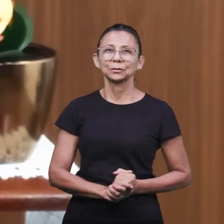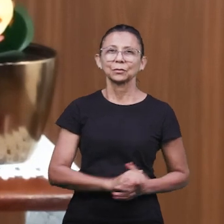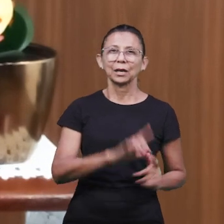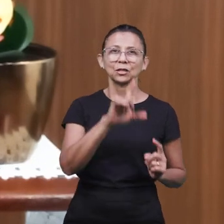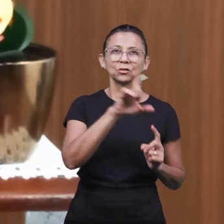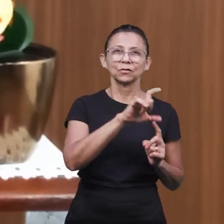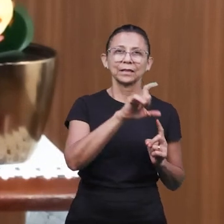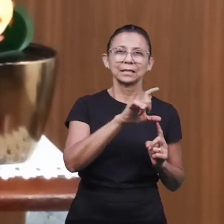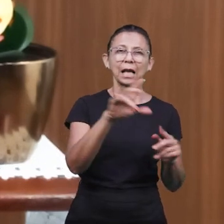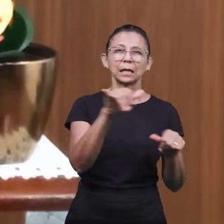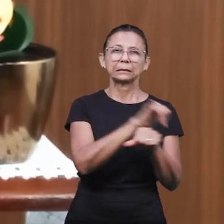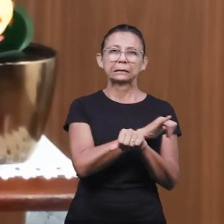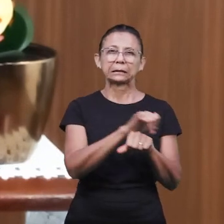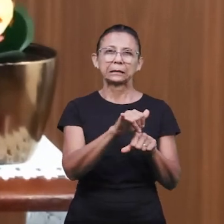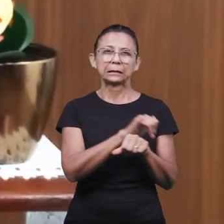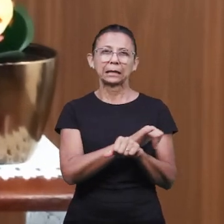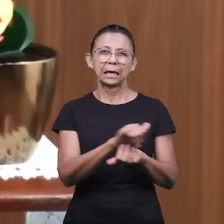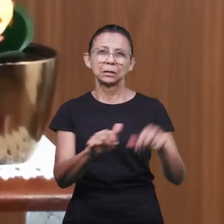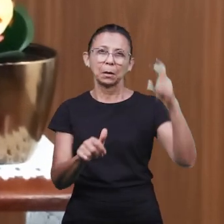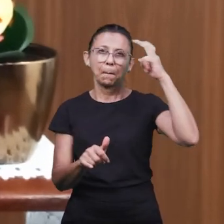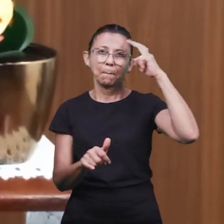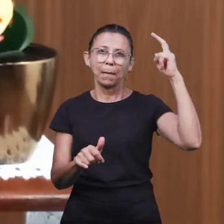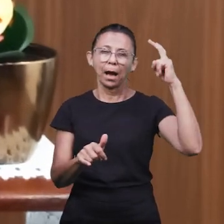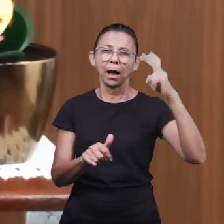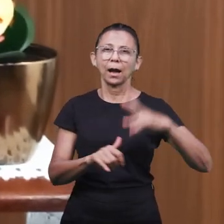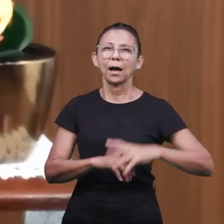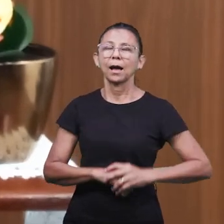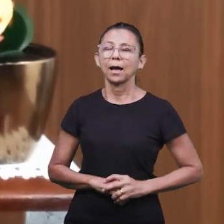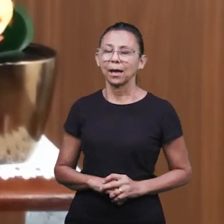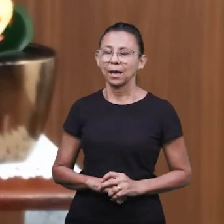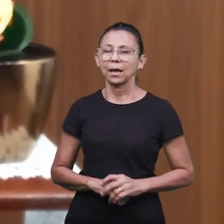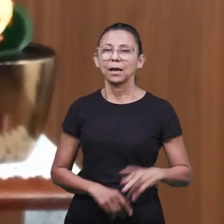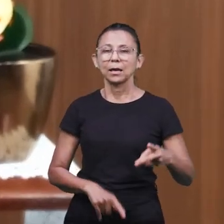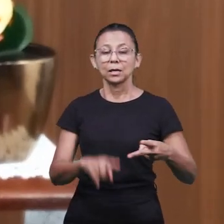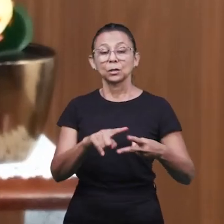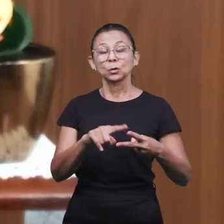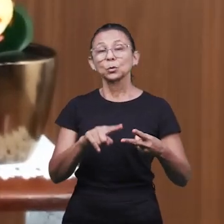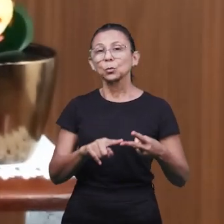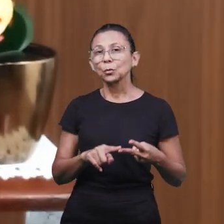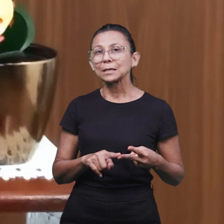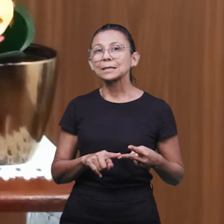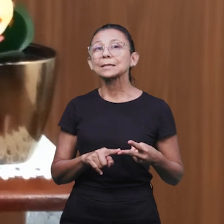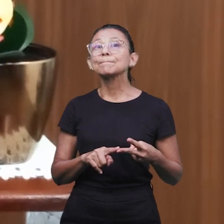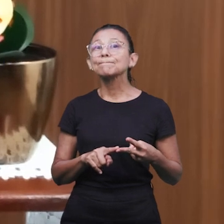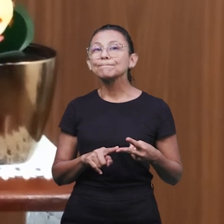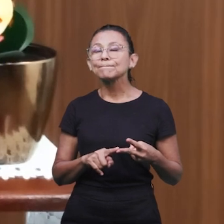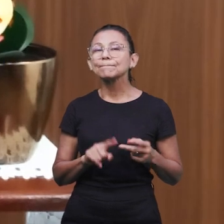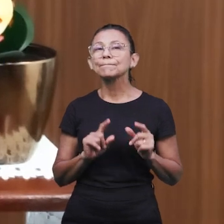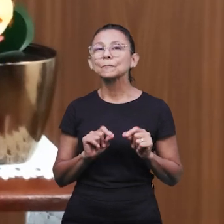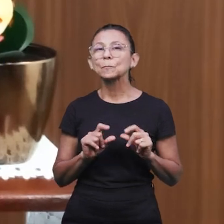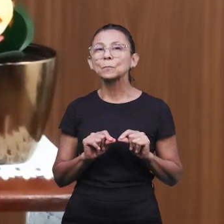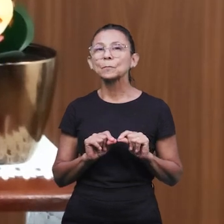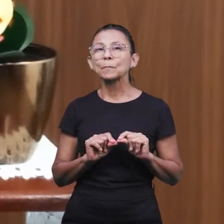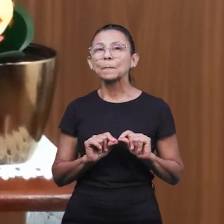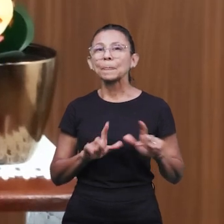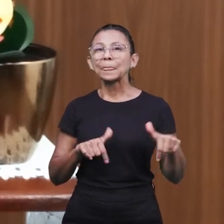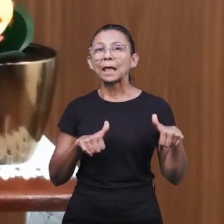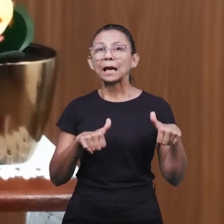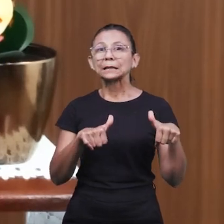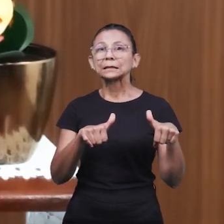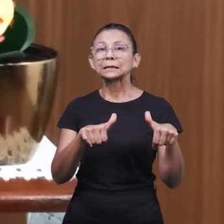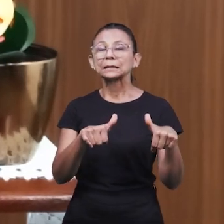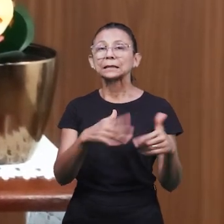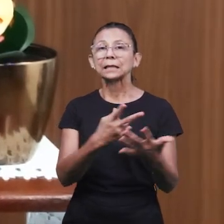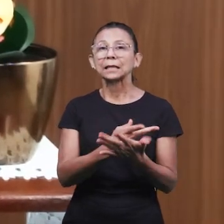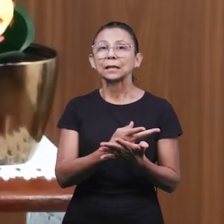ou seja, duas operações do mal no mundo nesta hora, que nós chamamos de a operação do